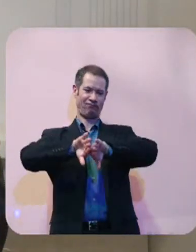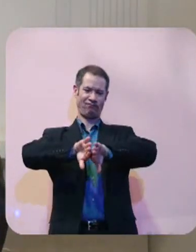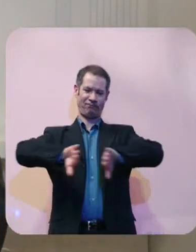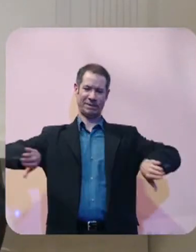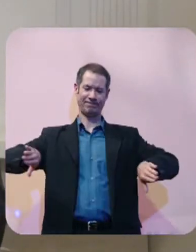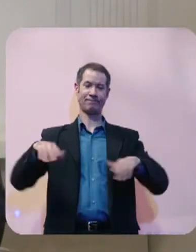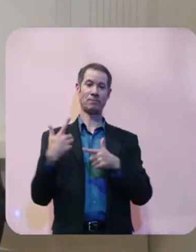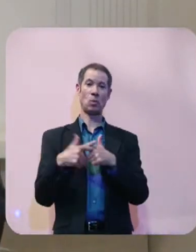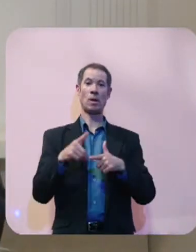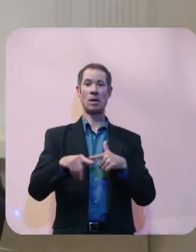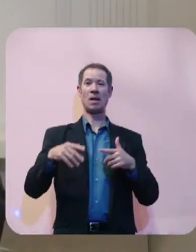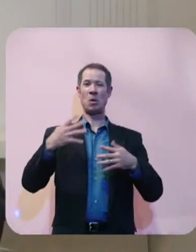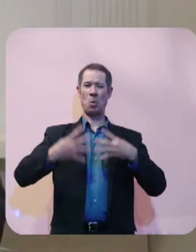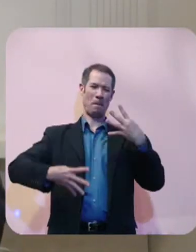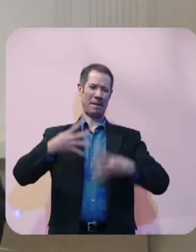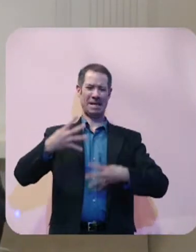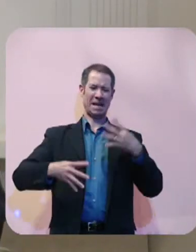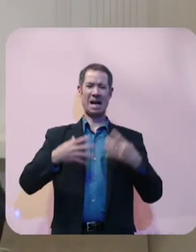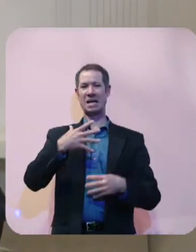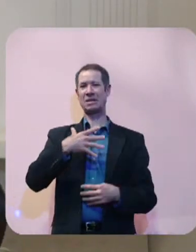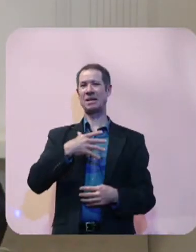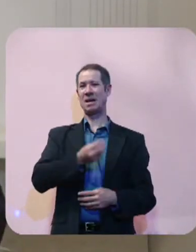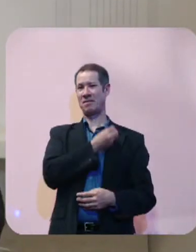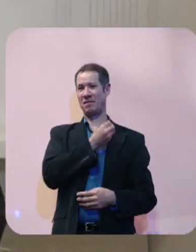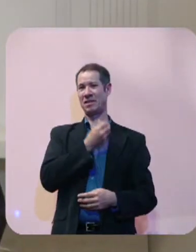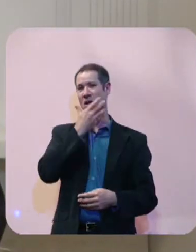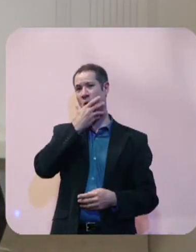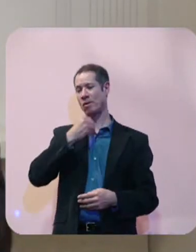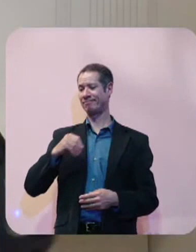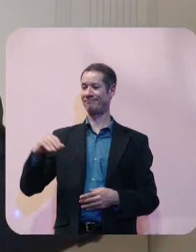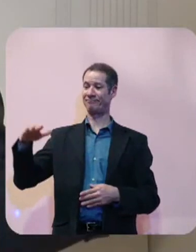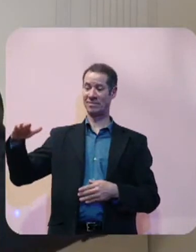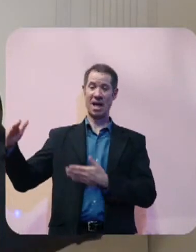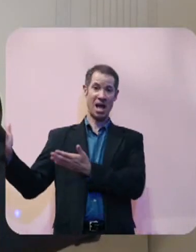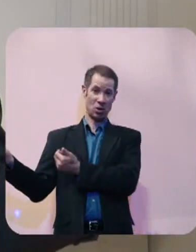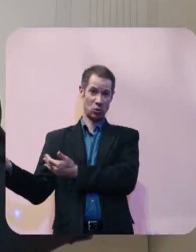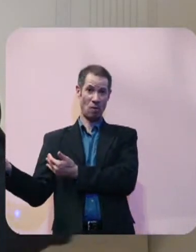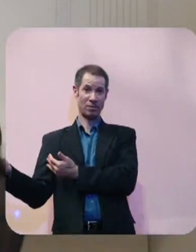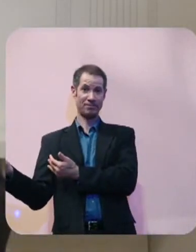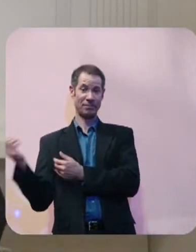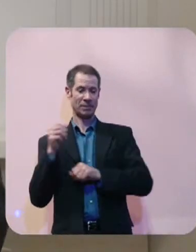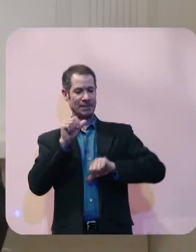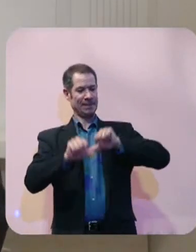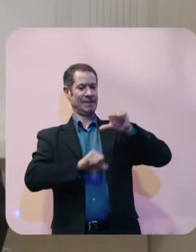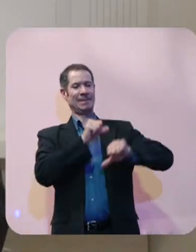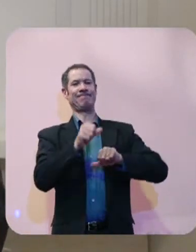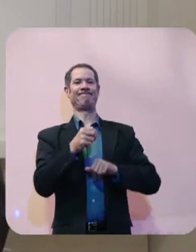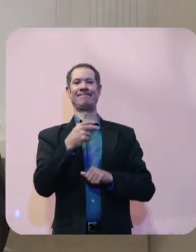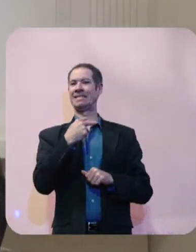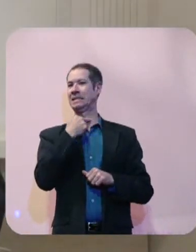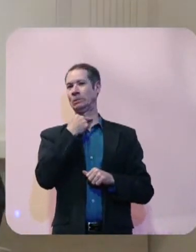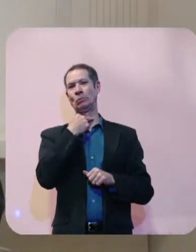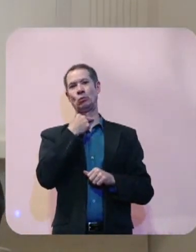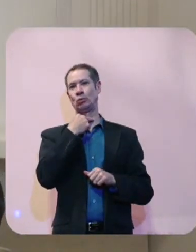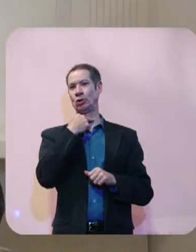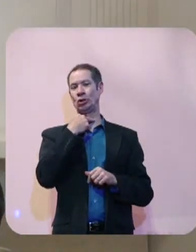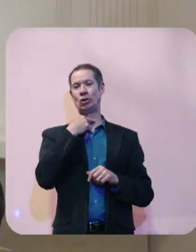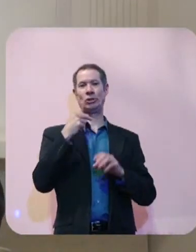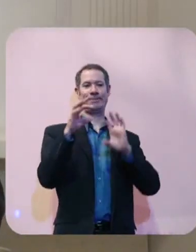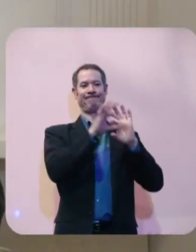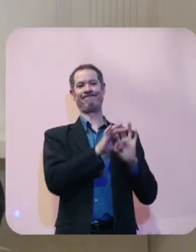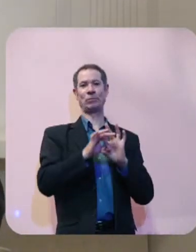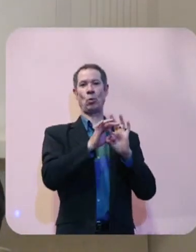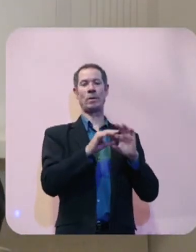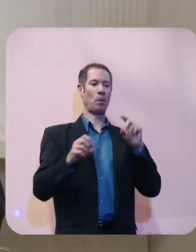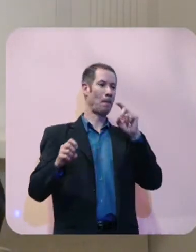complicadas para aquele menino era poder imaginar que ele ia se recuperar e não poderia mais ter essa comunhão com seu pai. E era motivo de